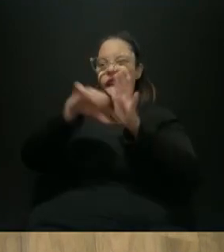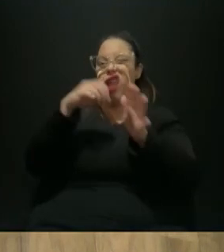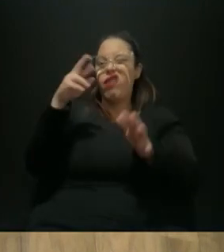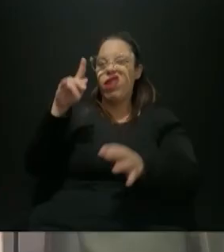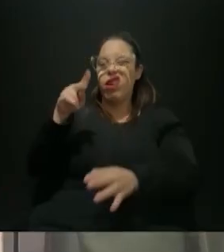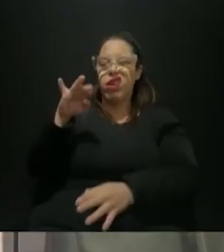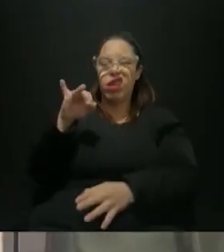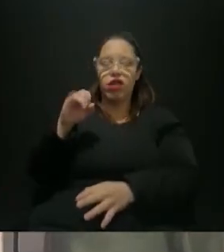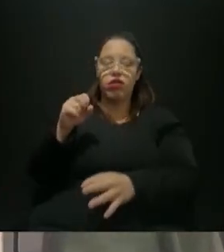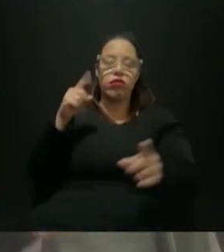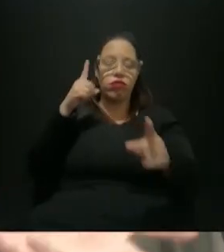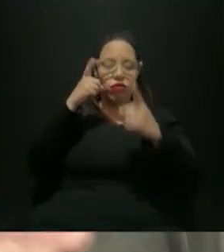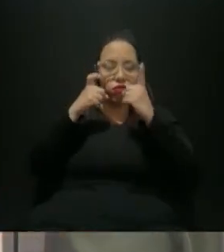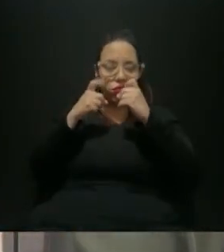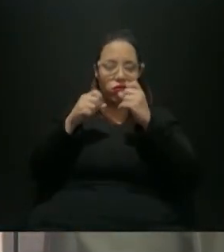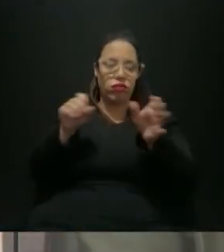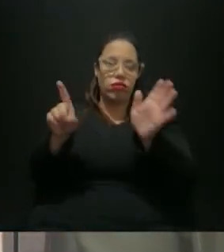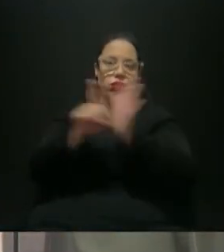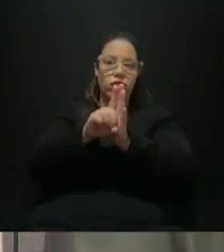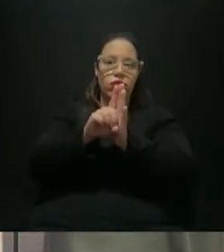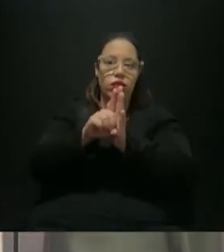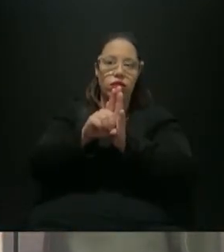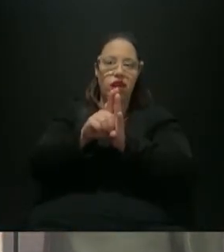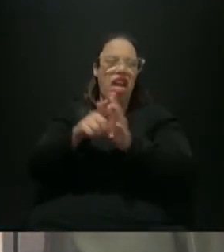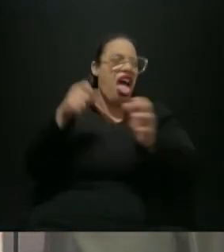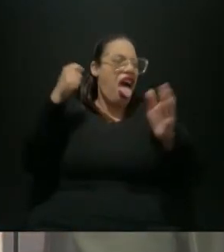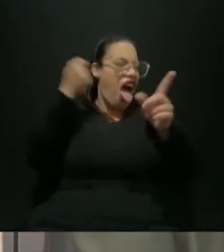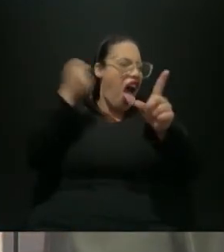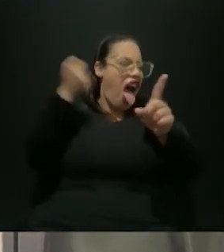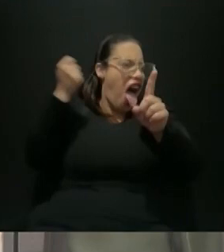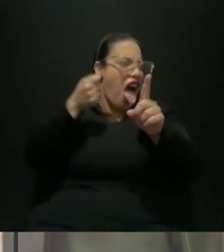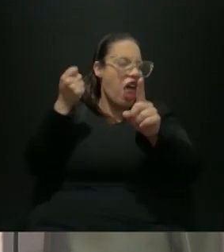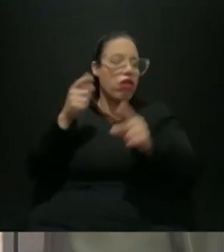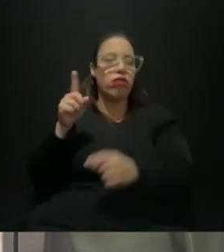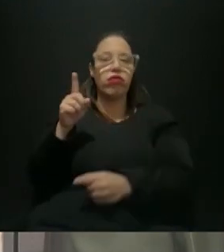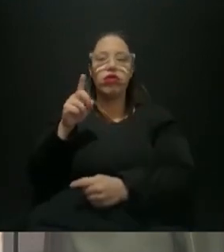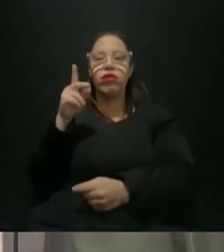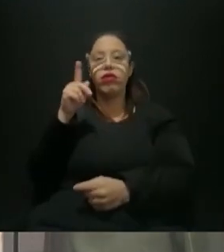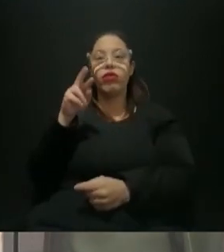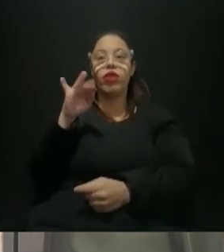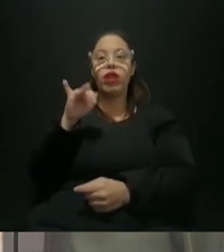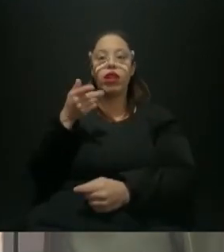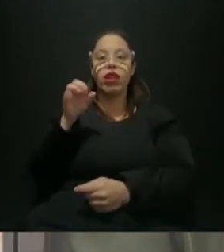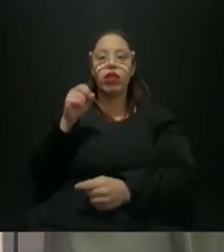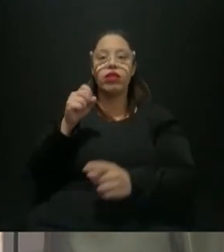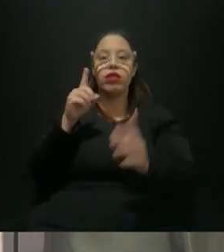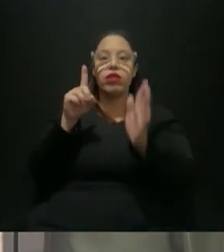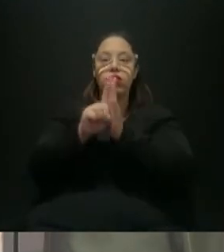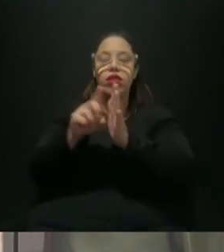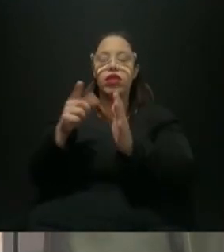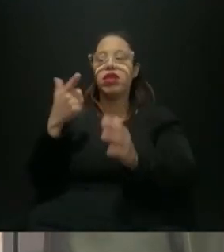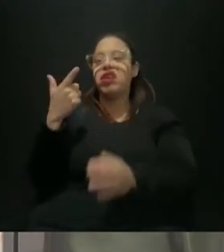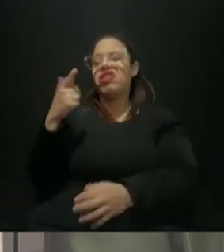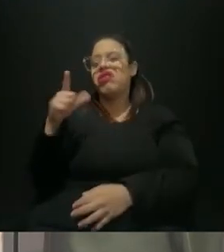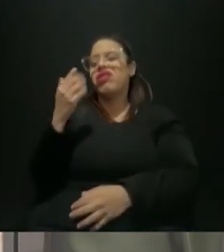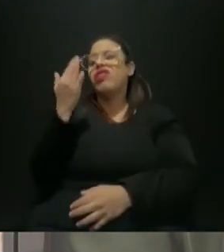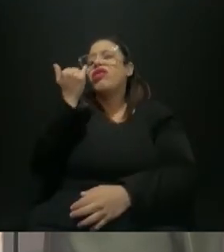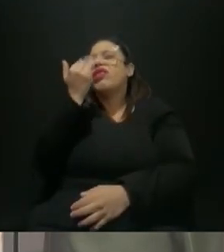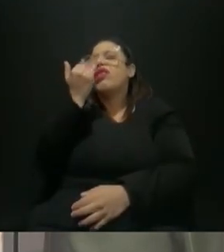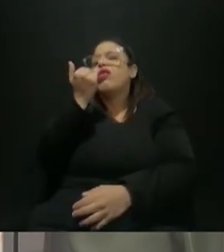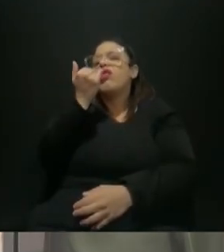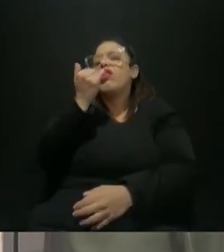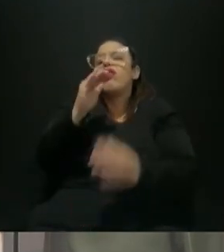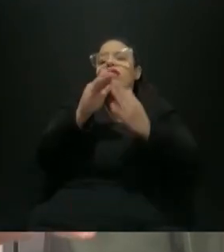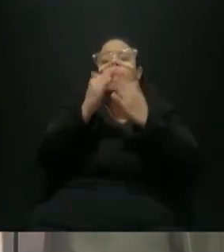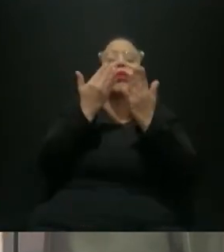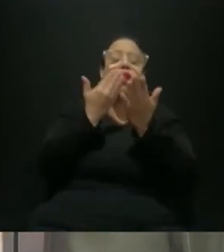mais, uma agressão física até. E uma violação de direito é a criança não ter o que comer, não ter uma escola, não